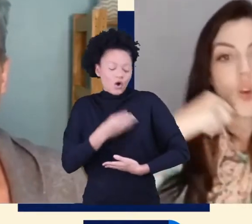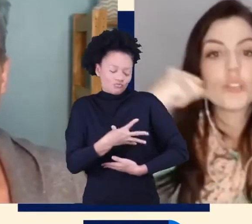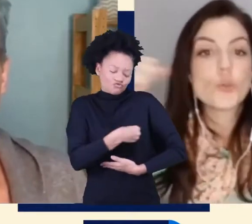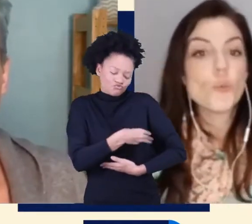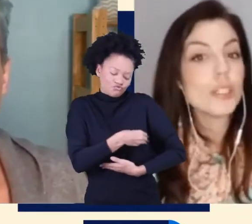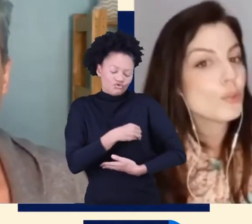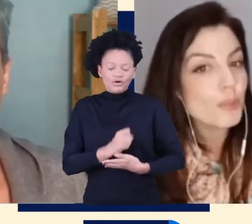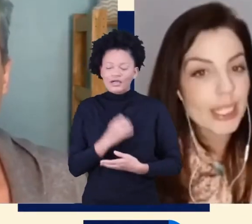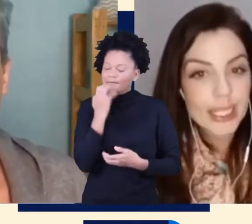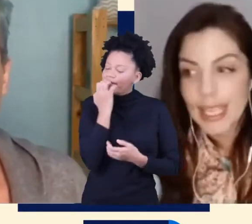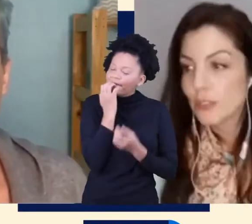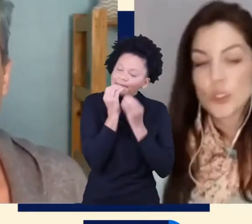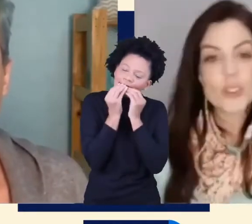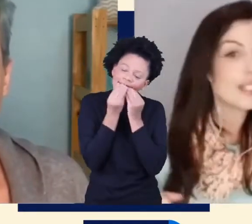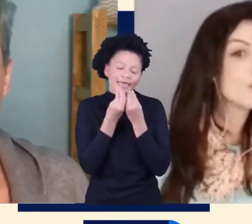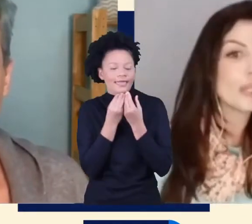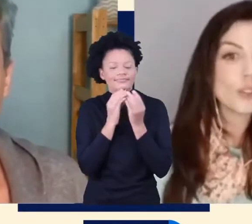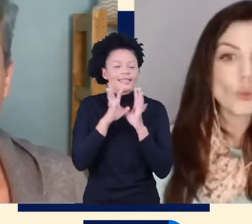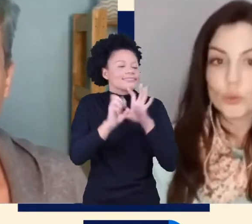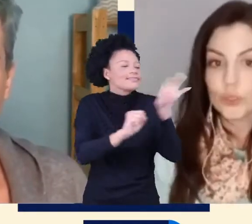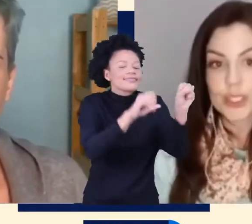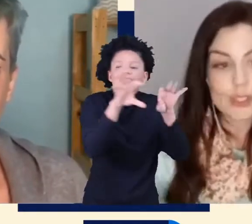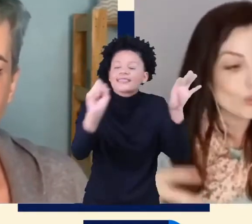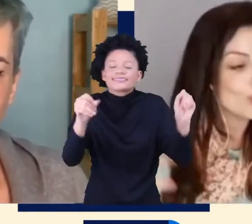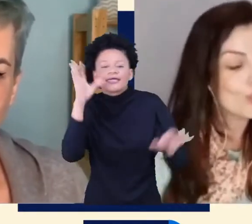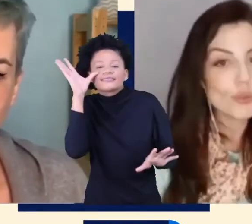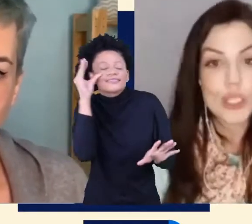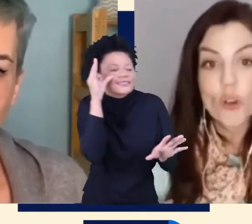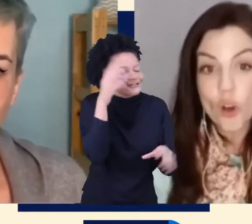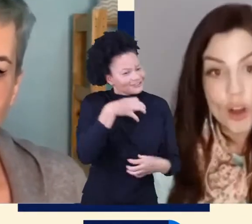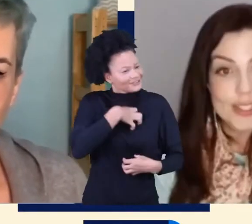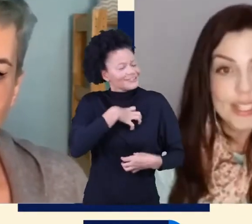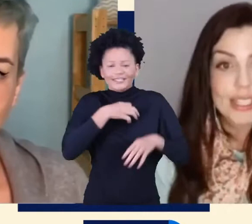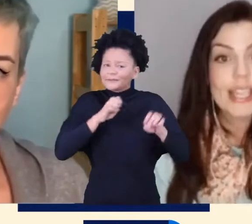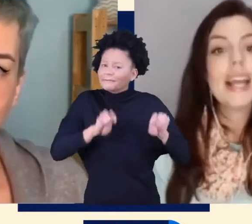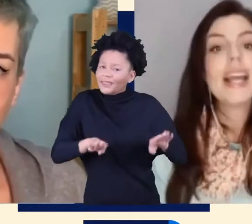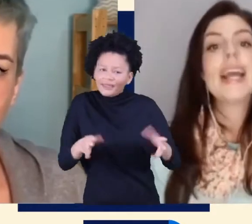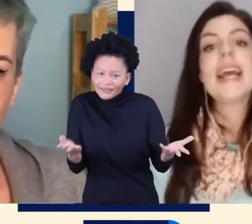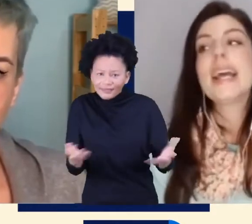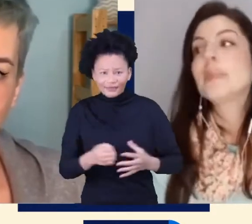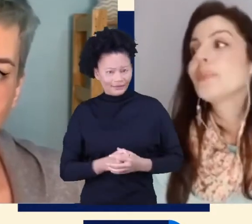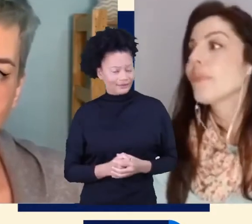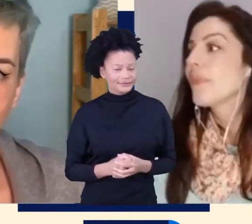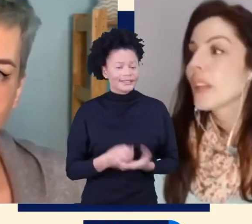na boca, descobrindo os brinquedos, fazendo perguntas, sendo curioso ou curiosa,